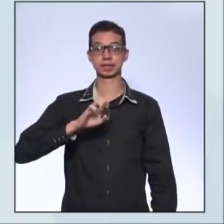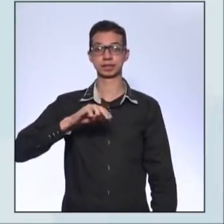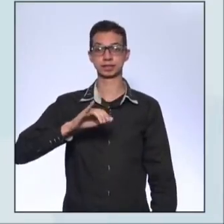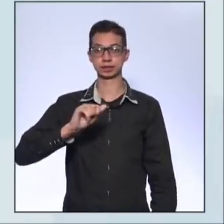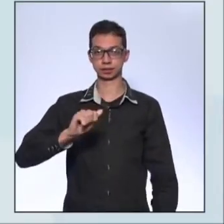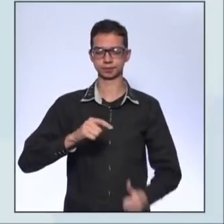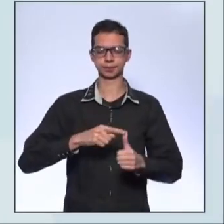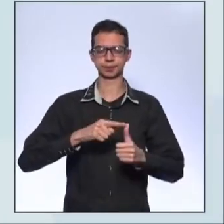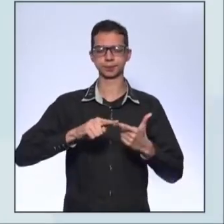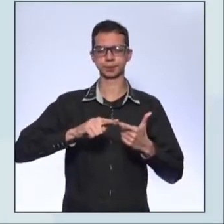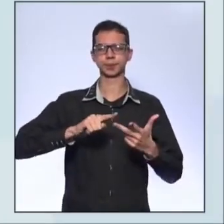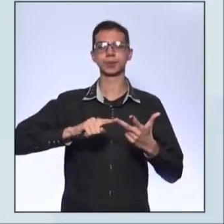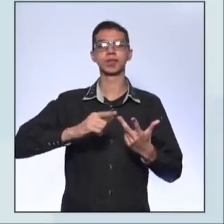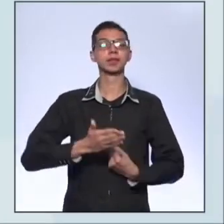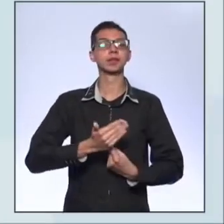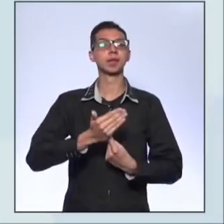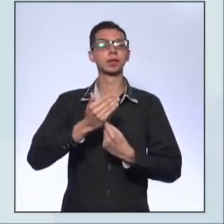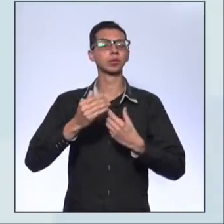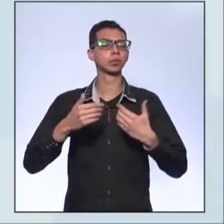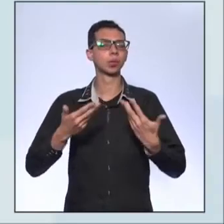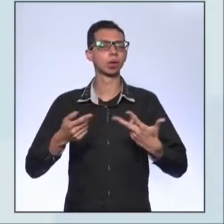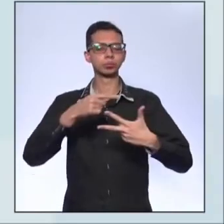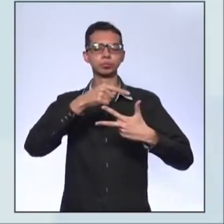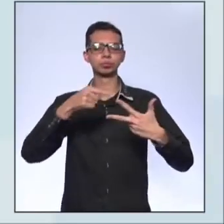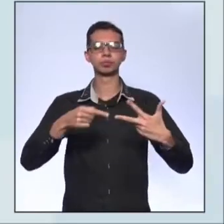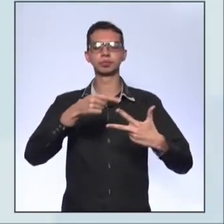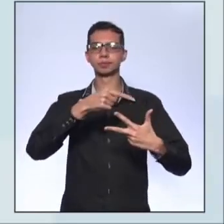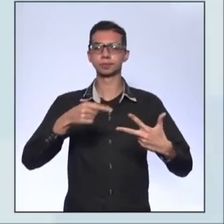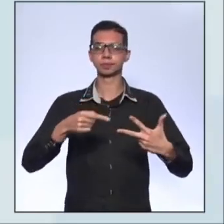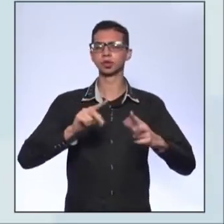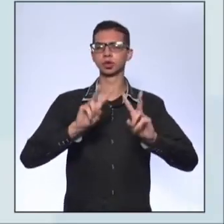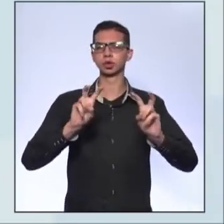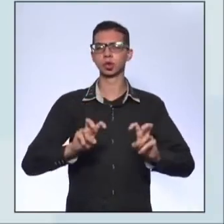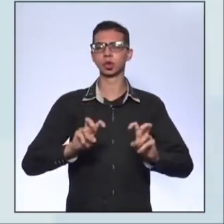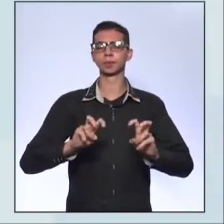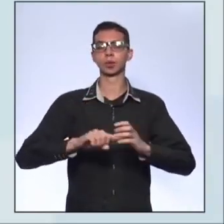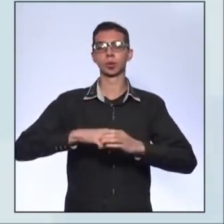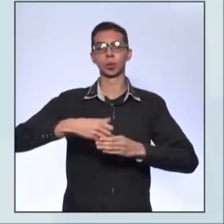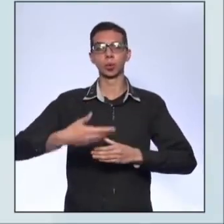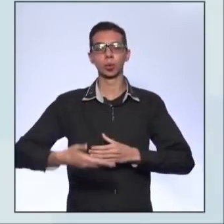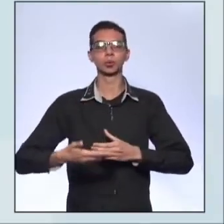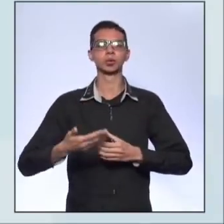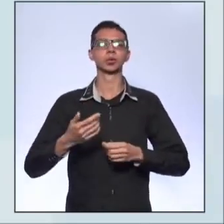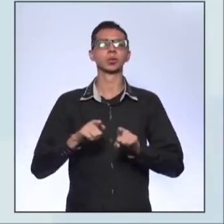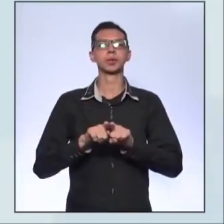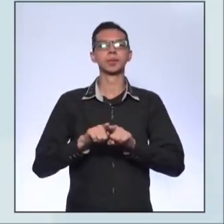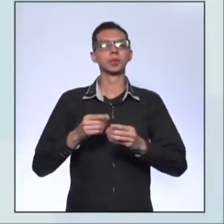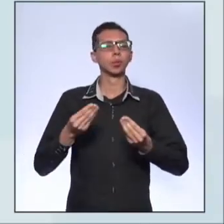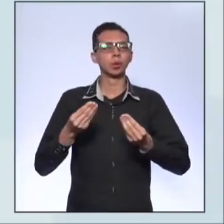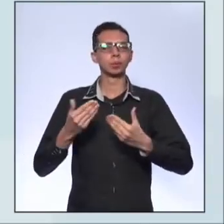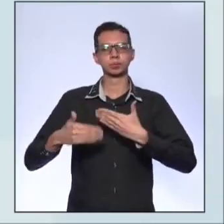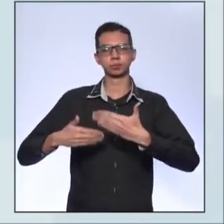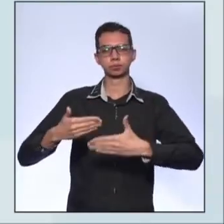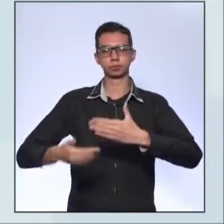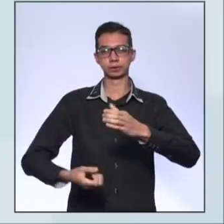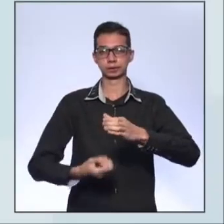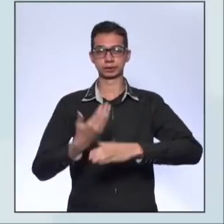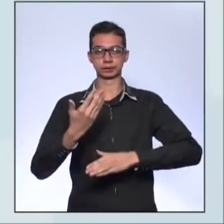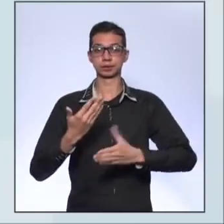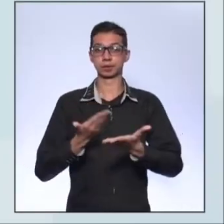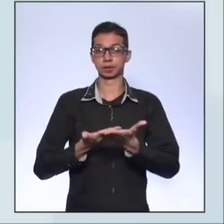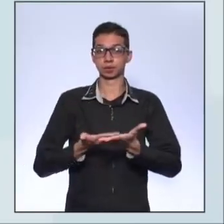Quais são os objetos de conhecimento, os conteúdos e os conceitos e os processos de criação que nós iremos ver na aula de